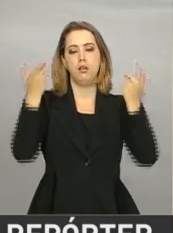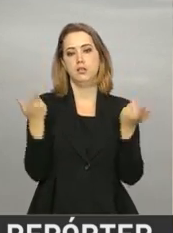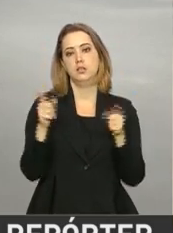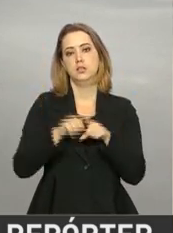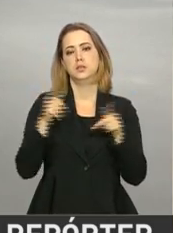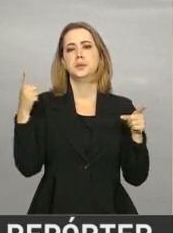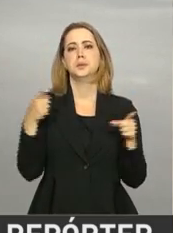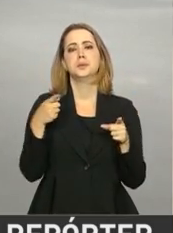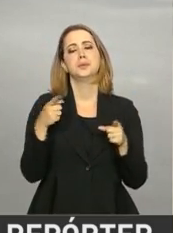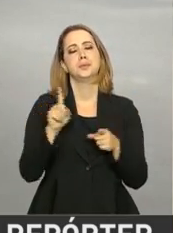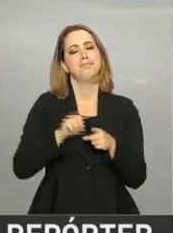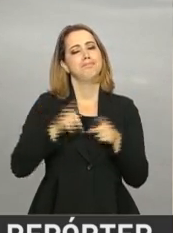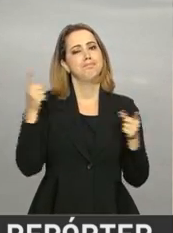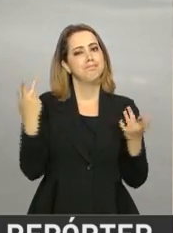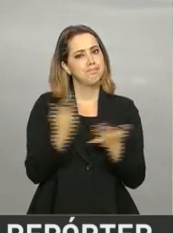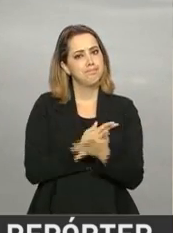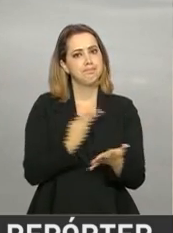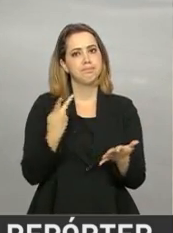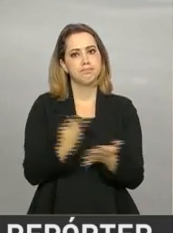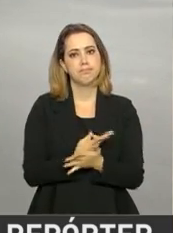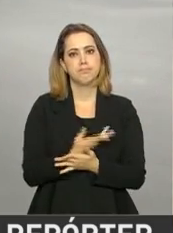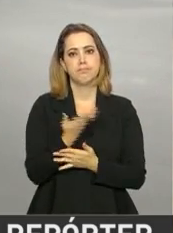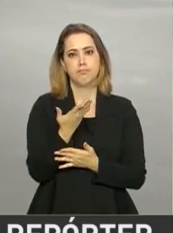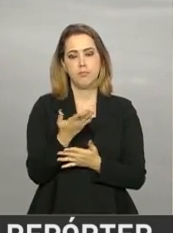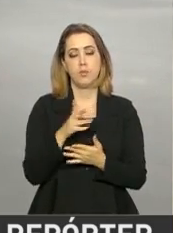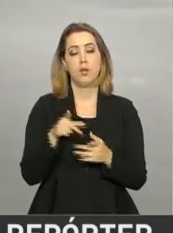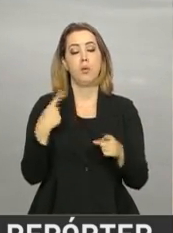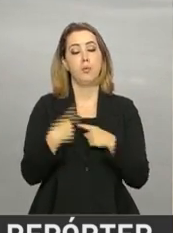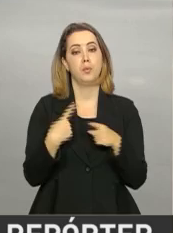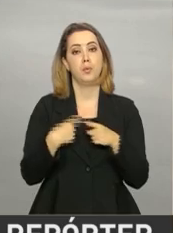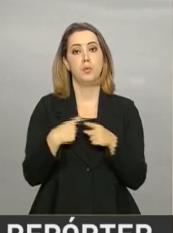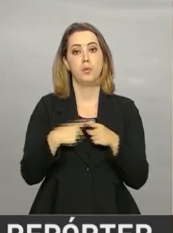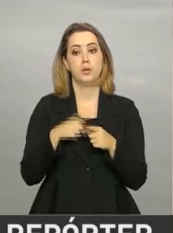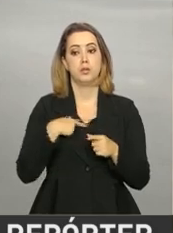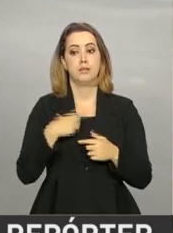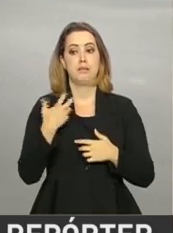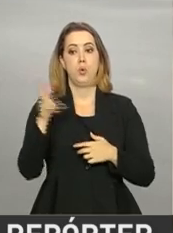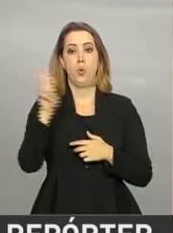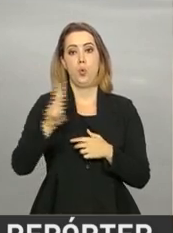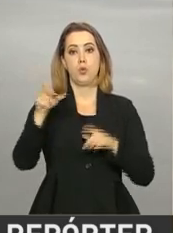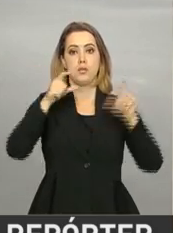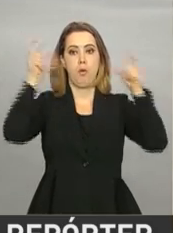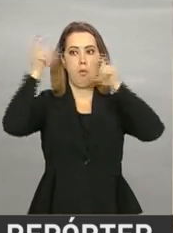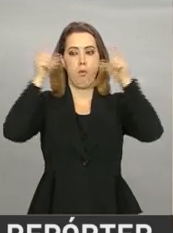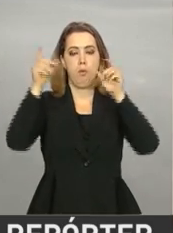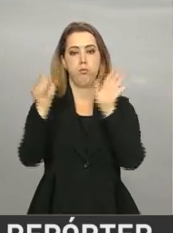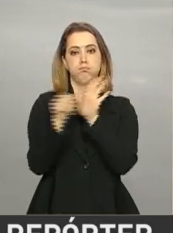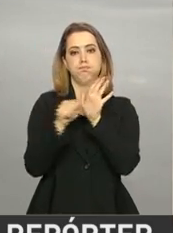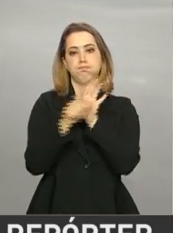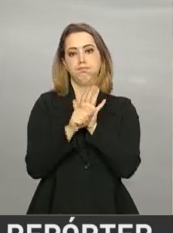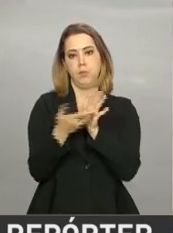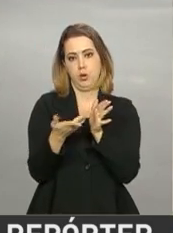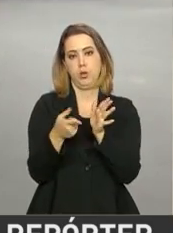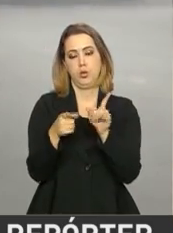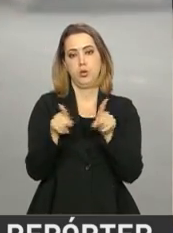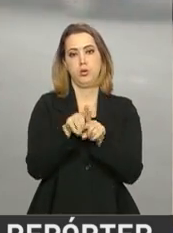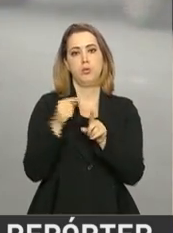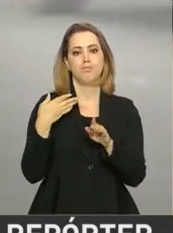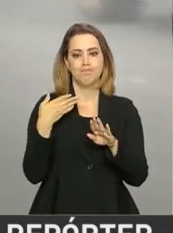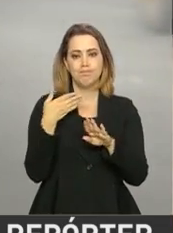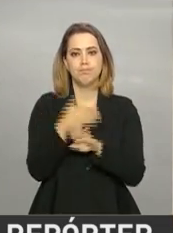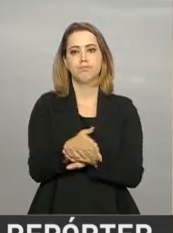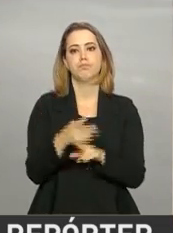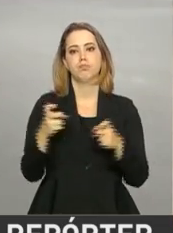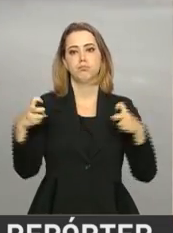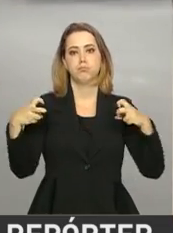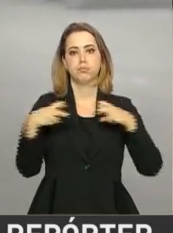mais e ter um rendimento melhor. Só que isso nem sempre é verdade. Porque quando ele está sob efeito de droga, ele pode se envolver em acidentes ou em